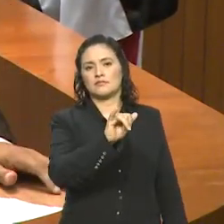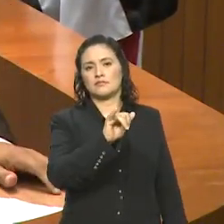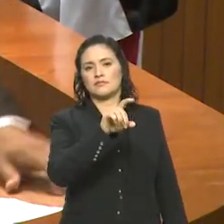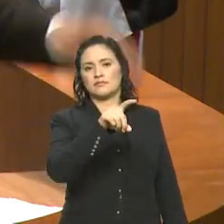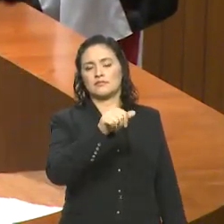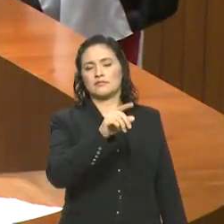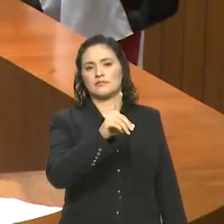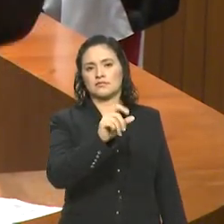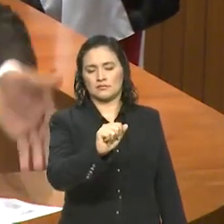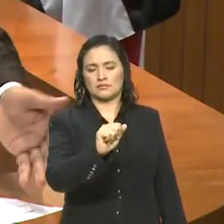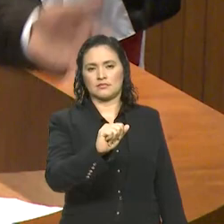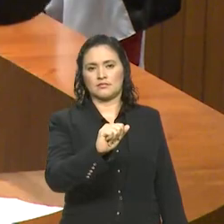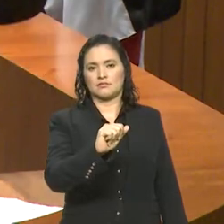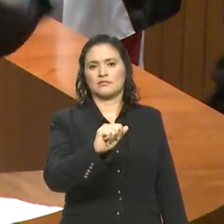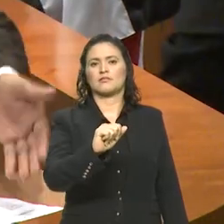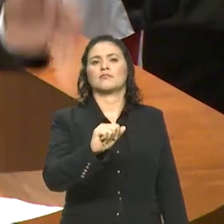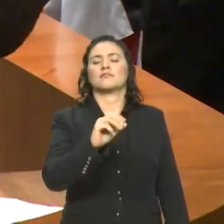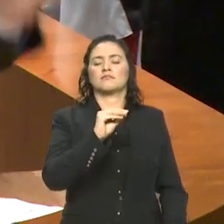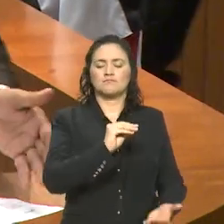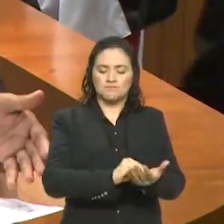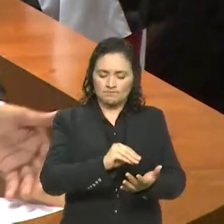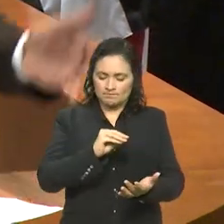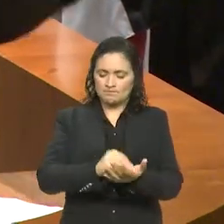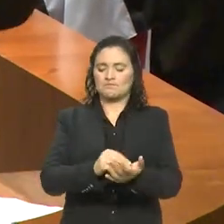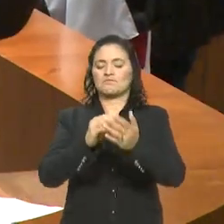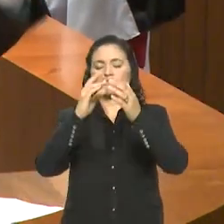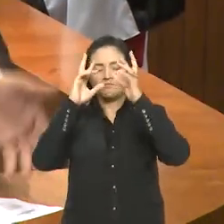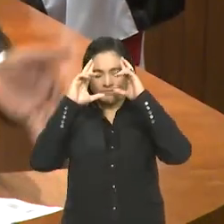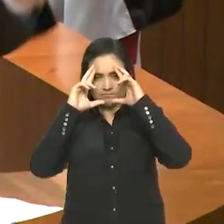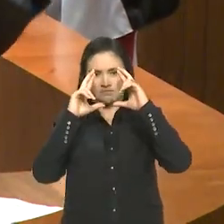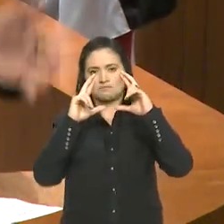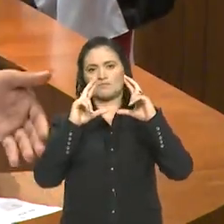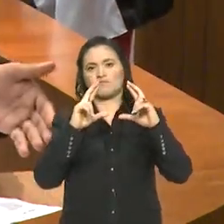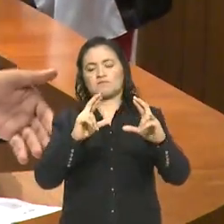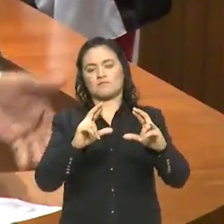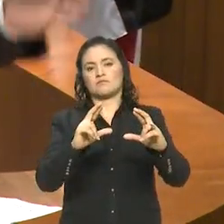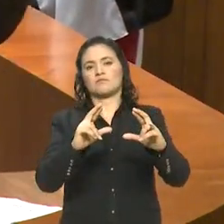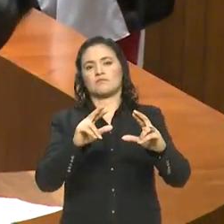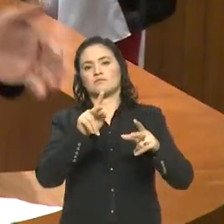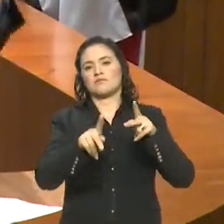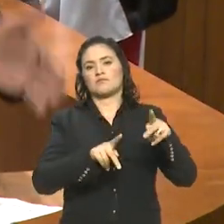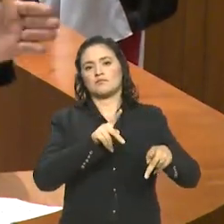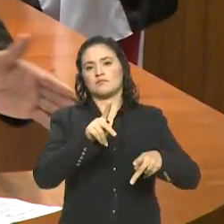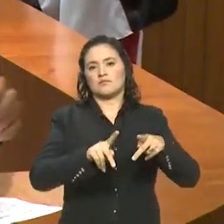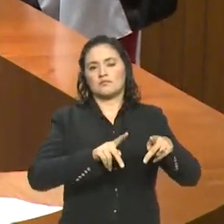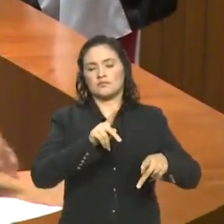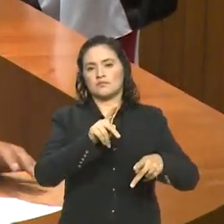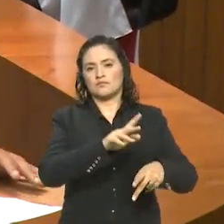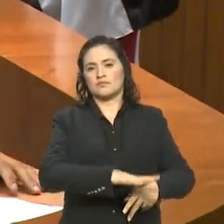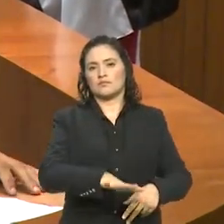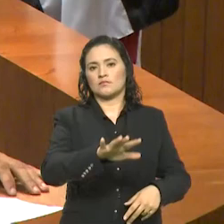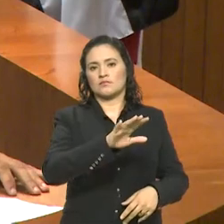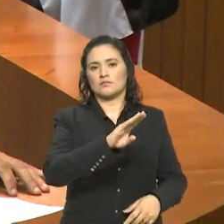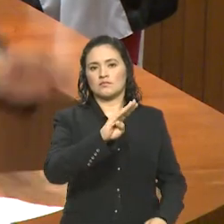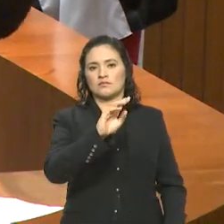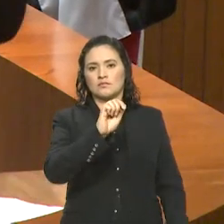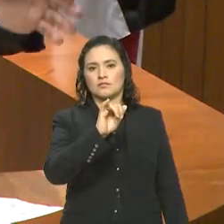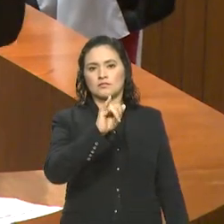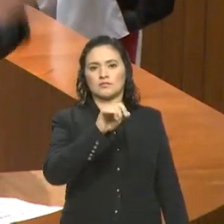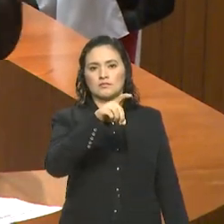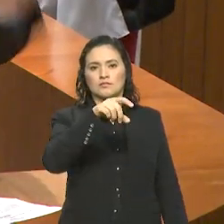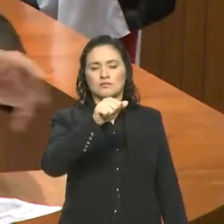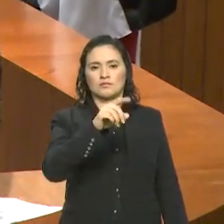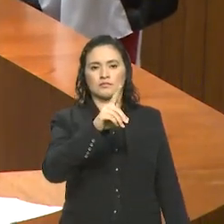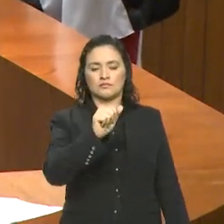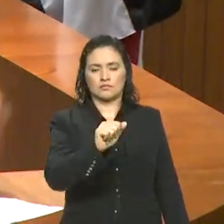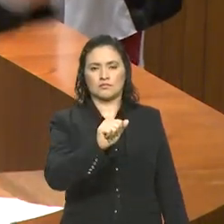Palhaçada. Palhaçada que estão fazendo com a cara da população da Baixada Maranhense.